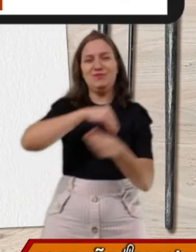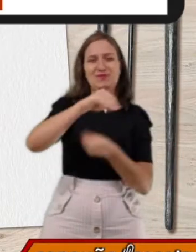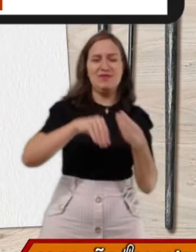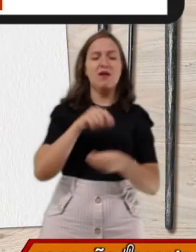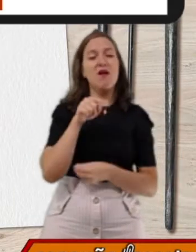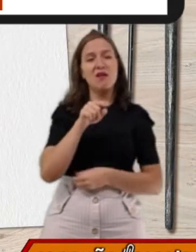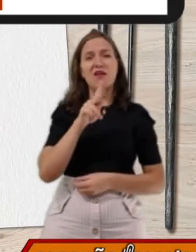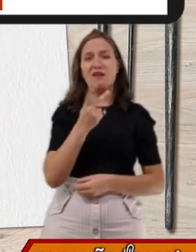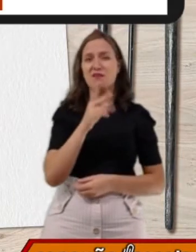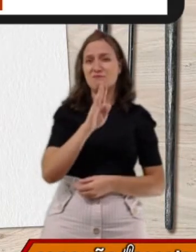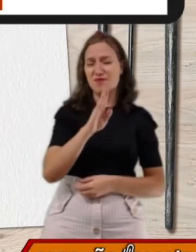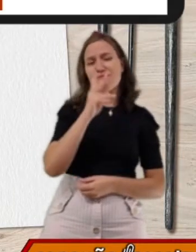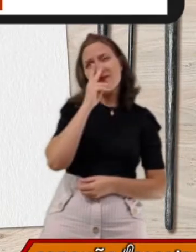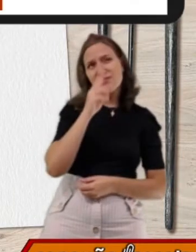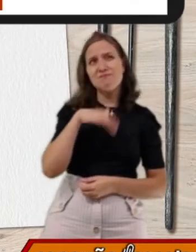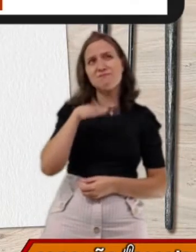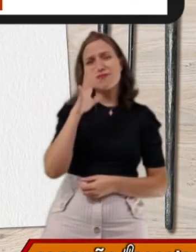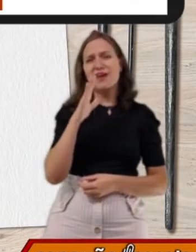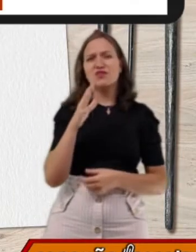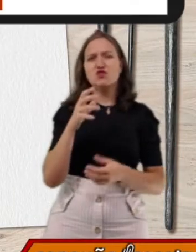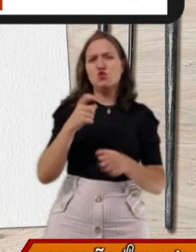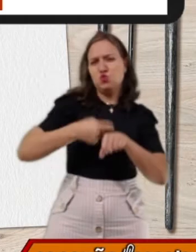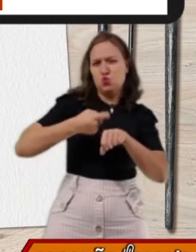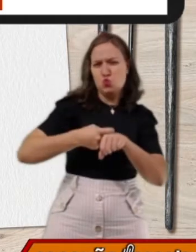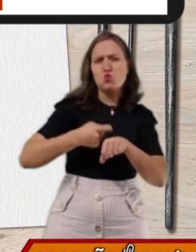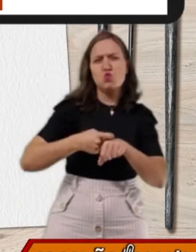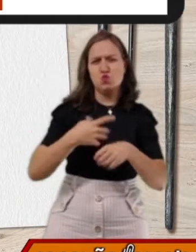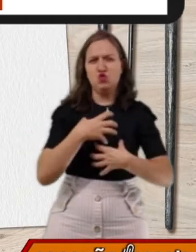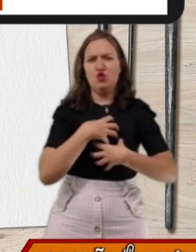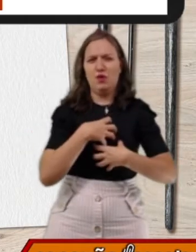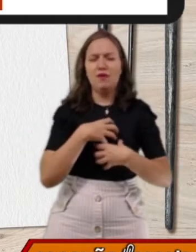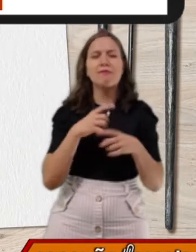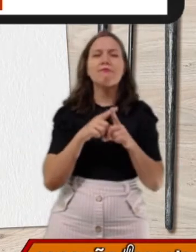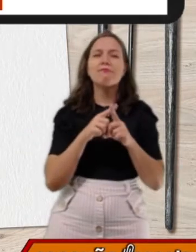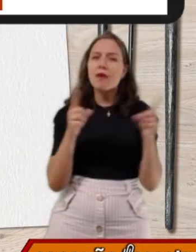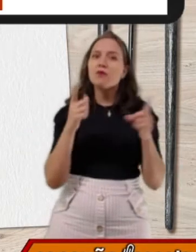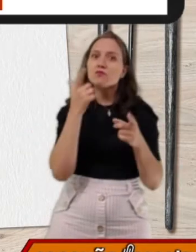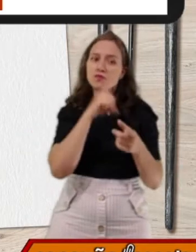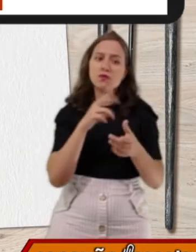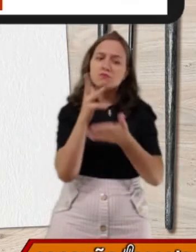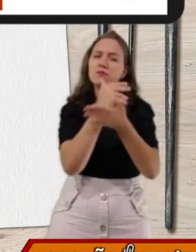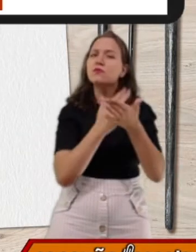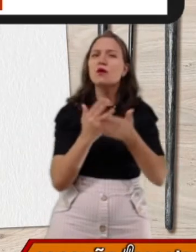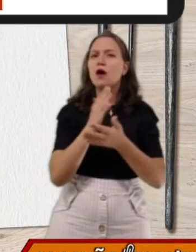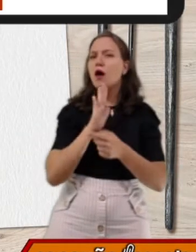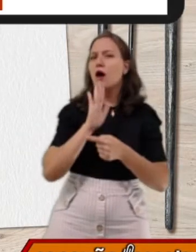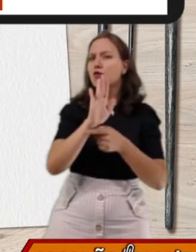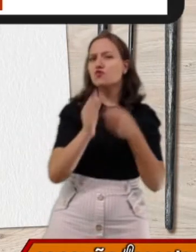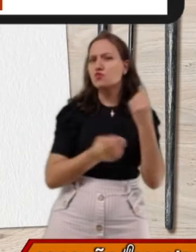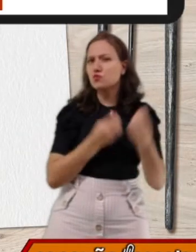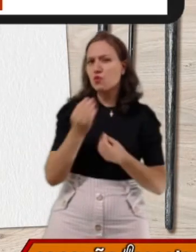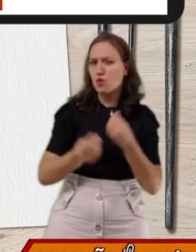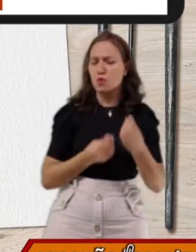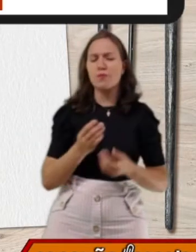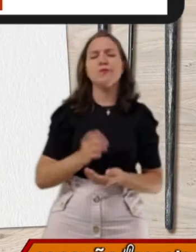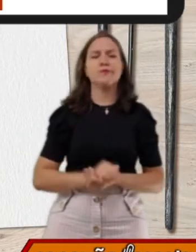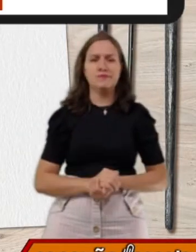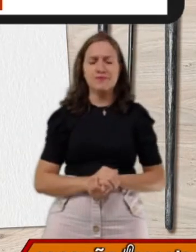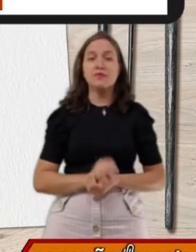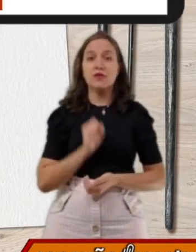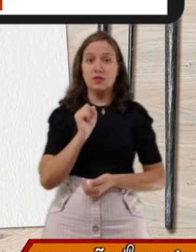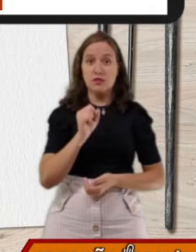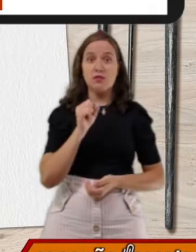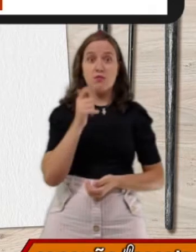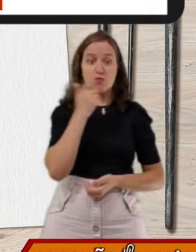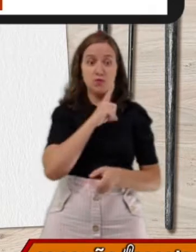seco como os lábios h e também te ajudam também no desenho de uma forma mais específica como os lápis bem então se